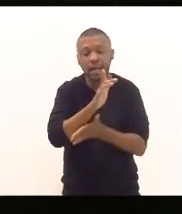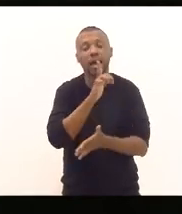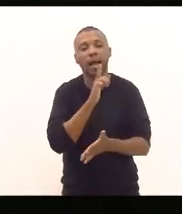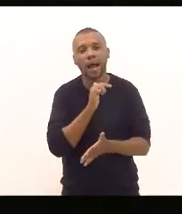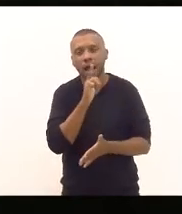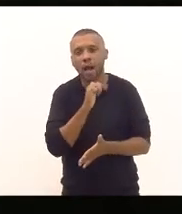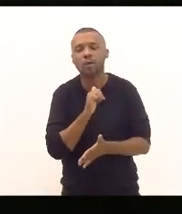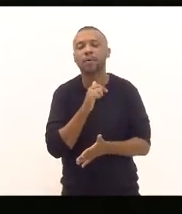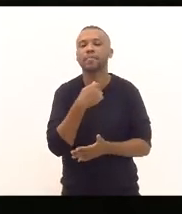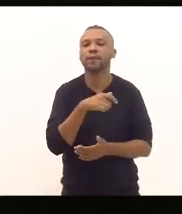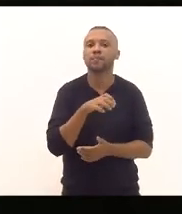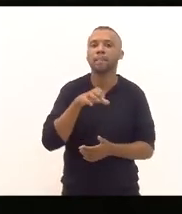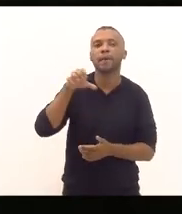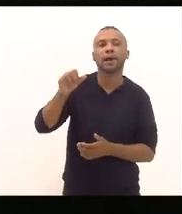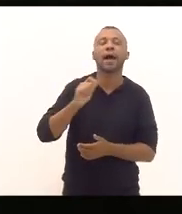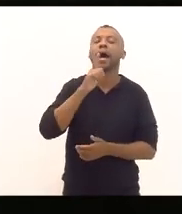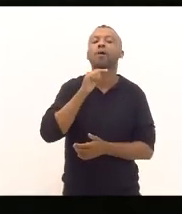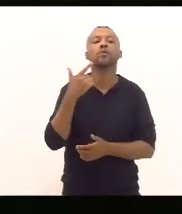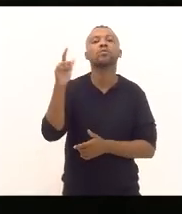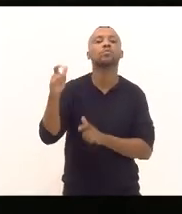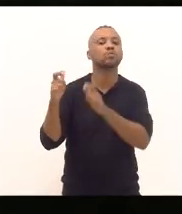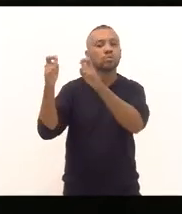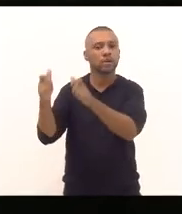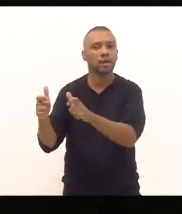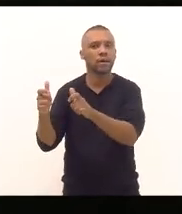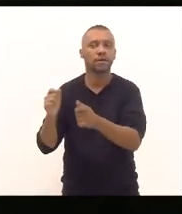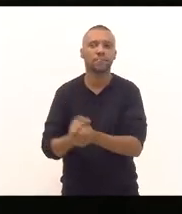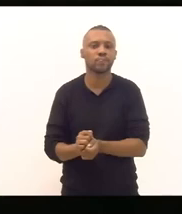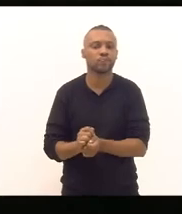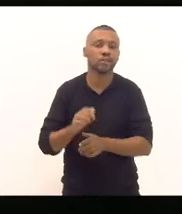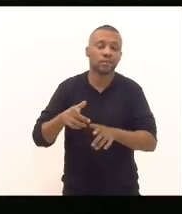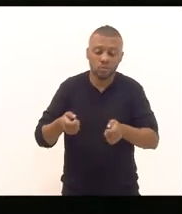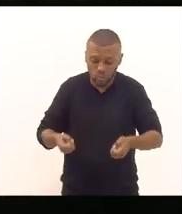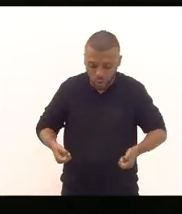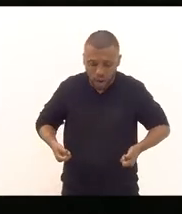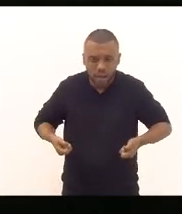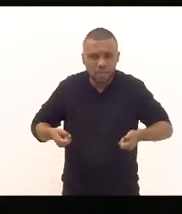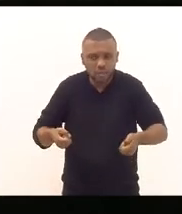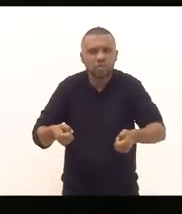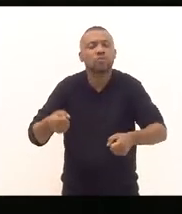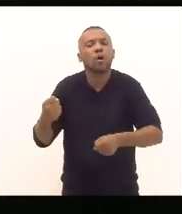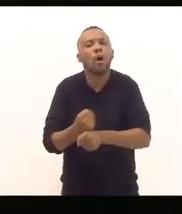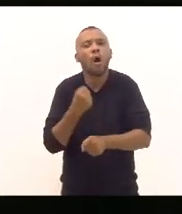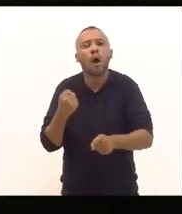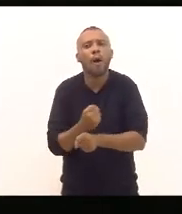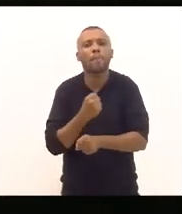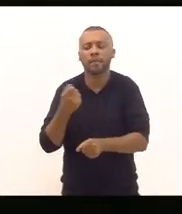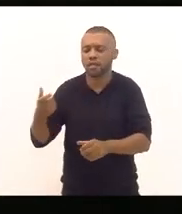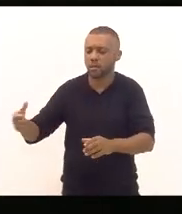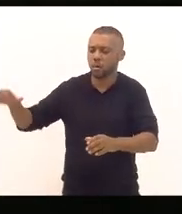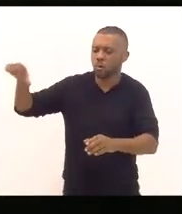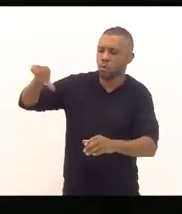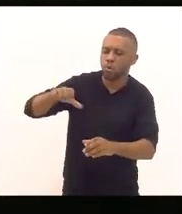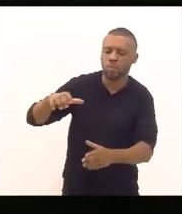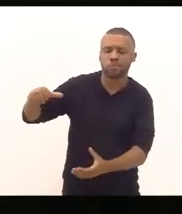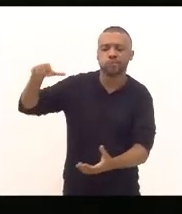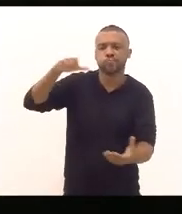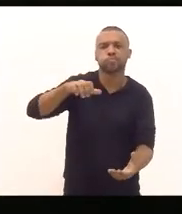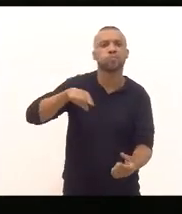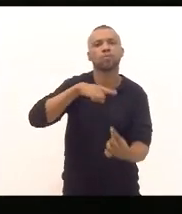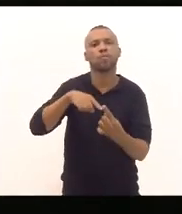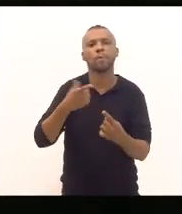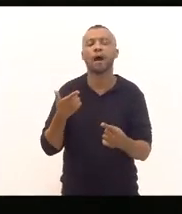casa tendo que pega a água tá certo pega a água um carrinho de obra carrinho de mão joga e chamo galões para poder abastecer